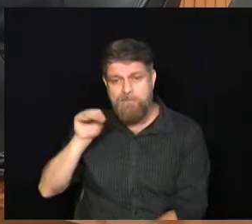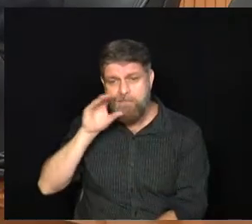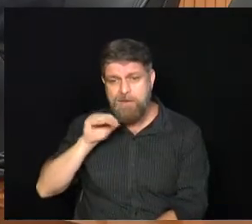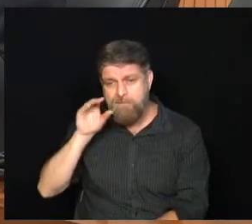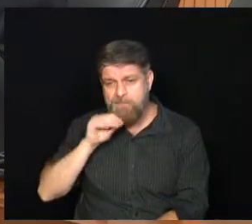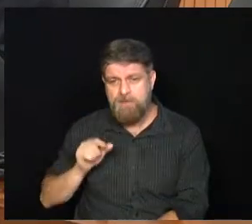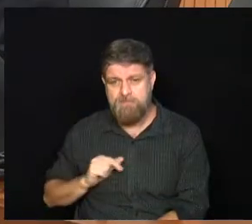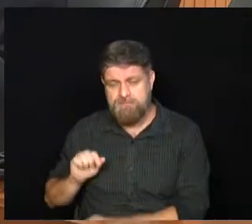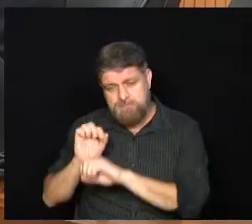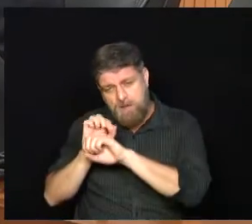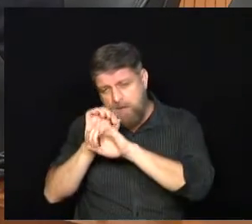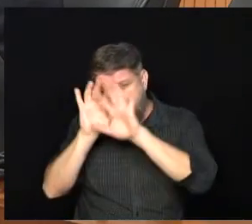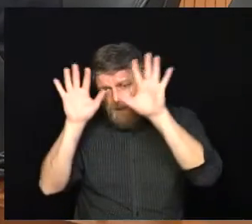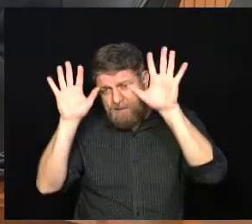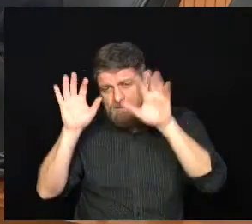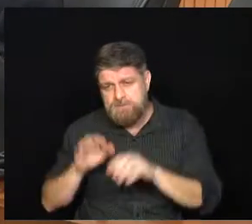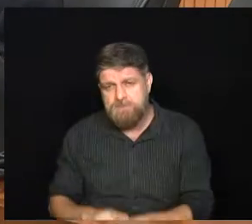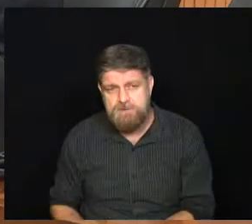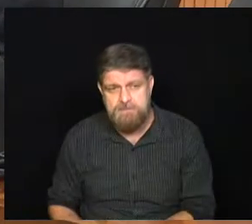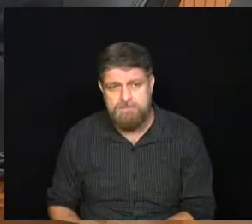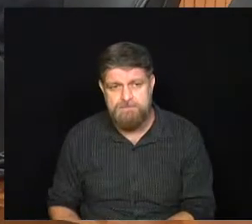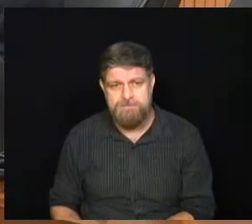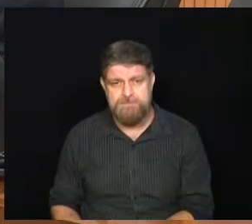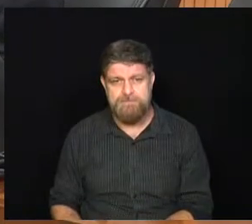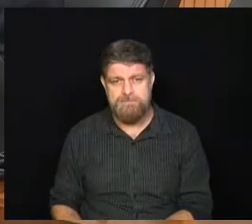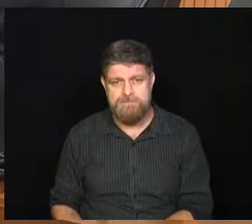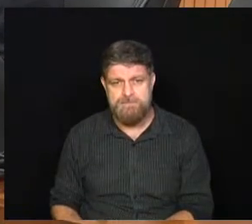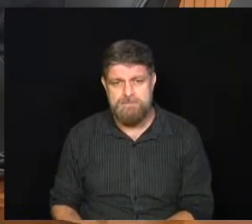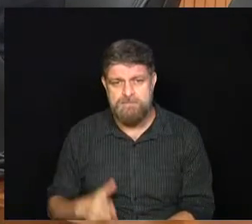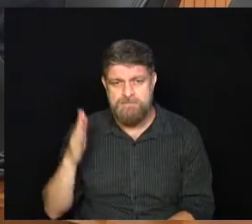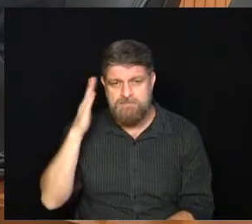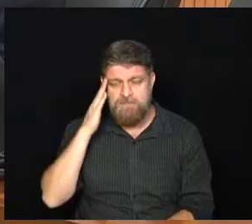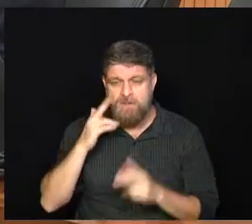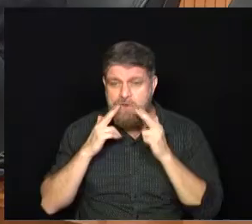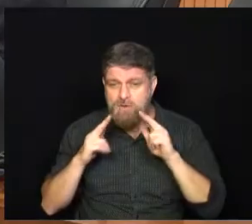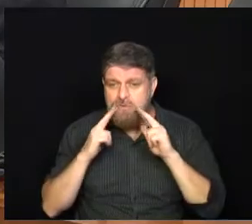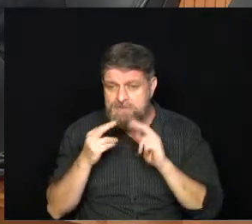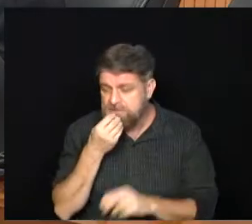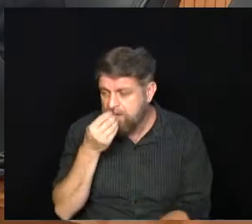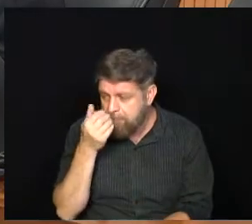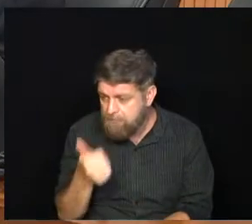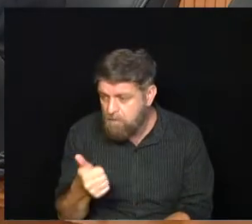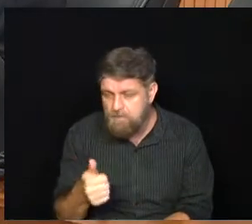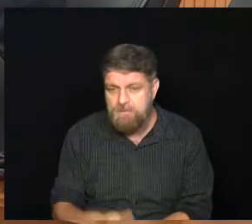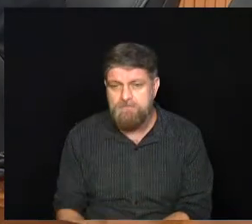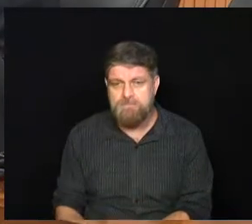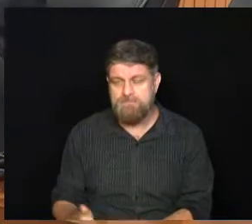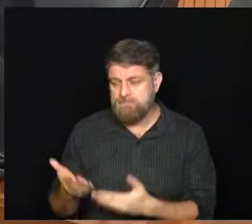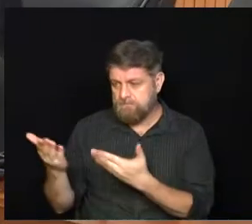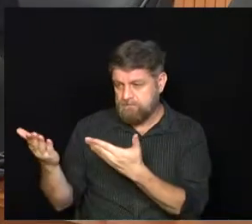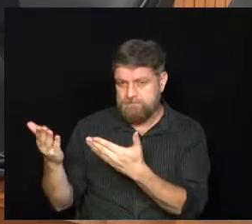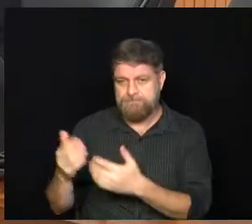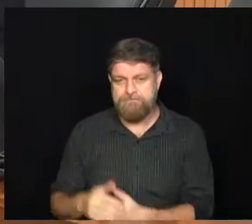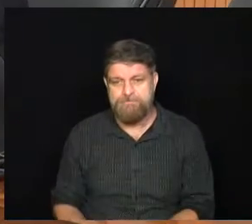aqui. E talvez algumas notícias mais boas para nós. Secretário, com a palavra, por favor.